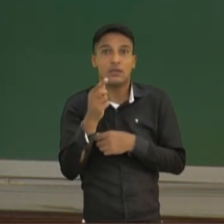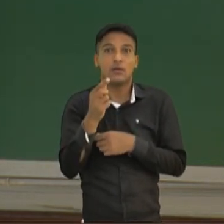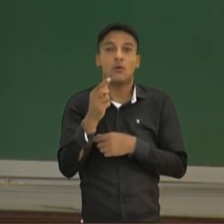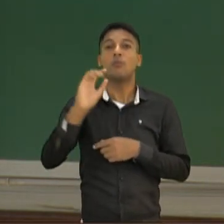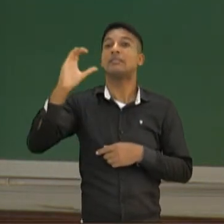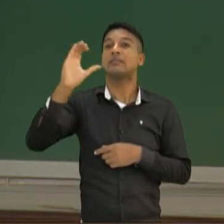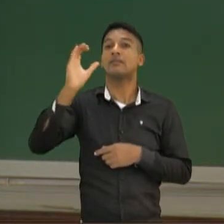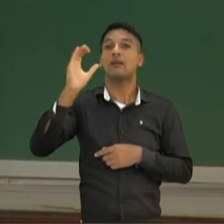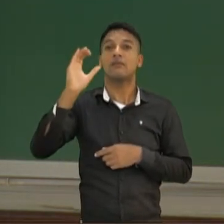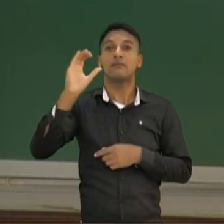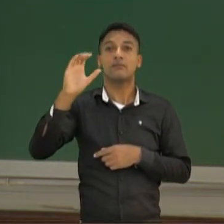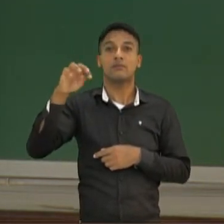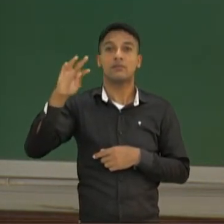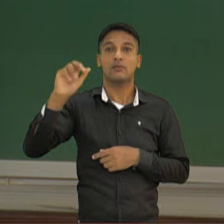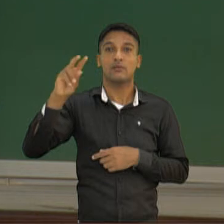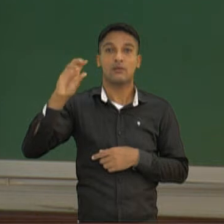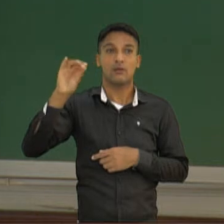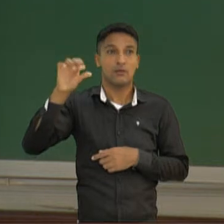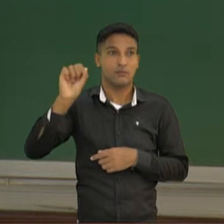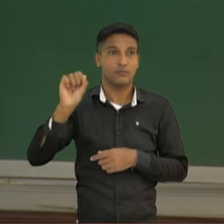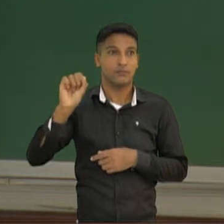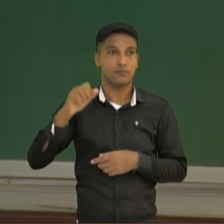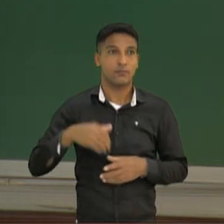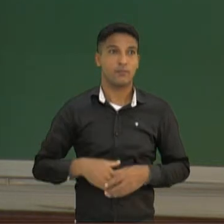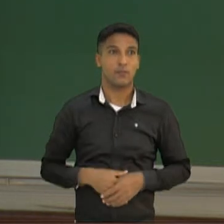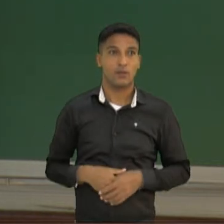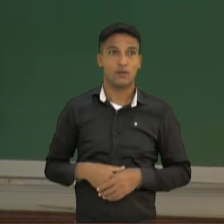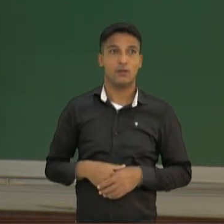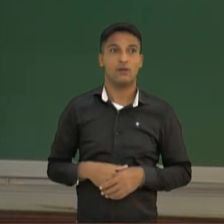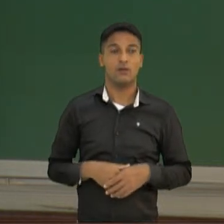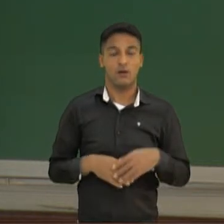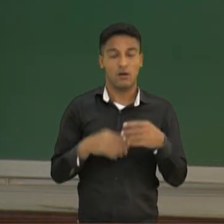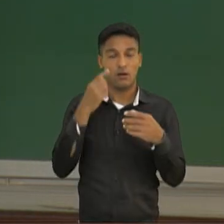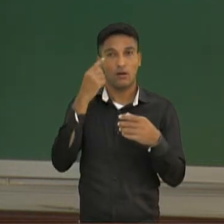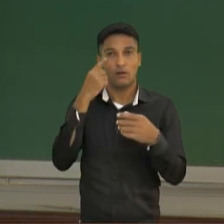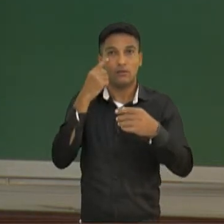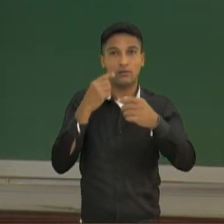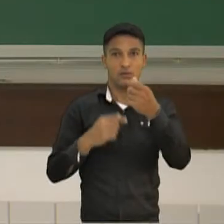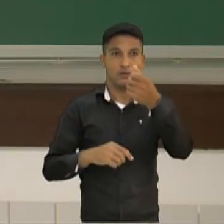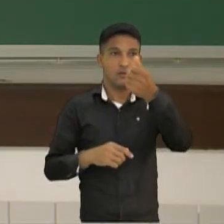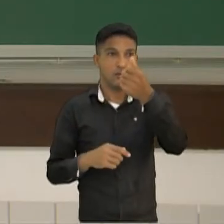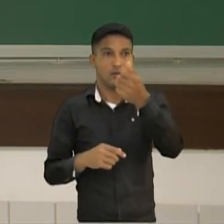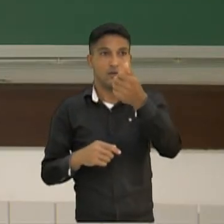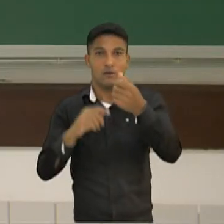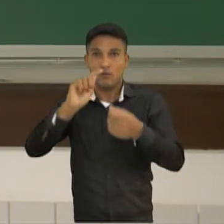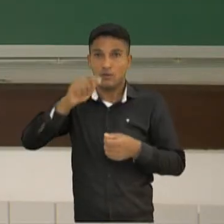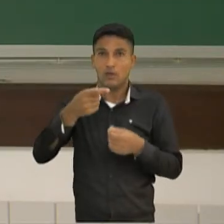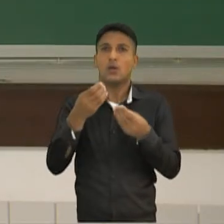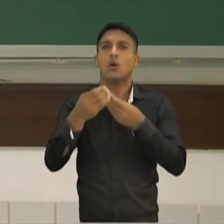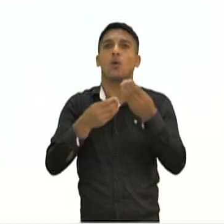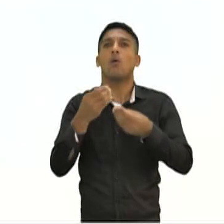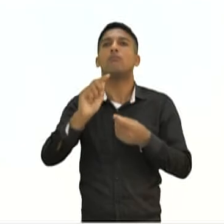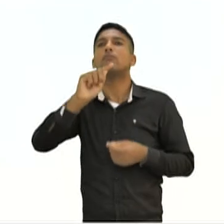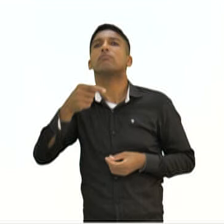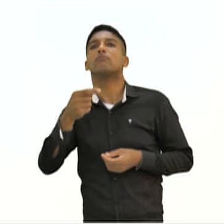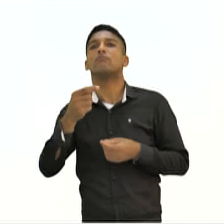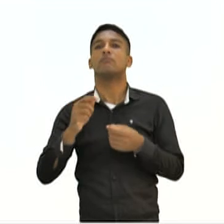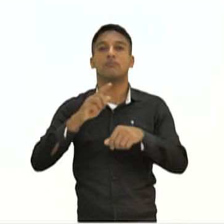arredondar. Então, podemos arredondar para a casa do centésimo mais próximo. Como que fica? Tentem aí.